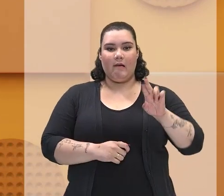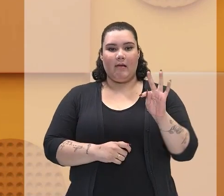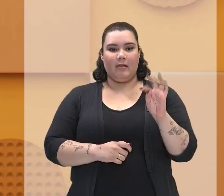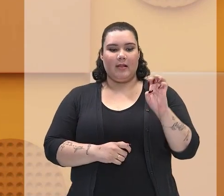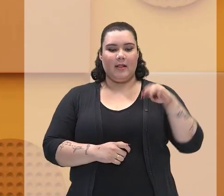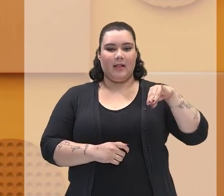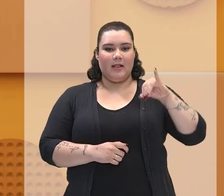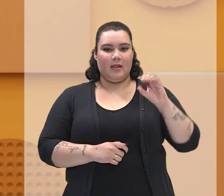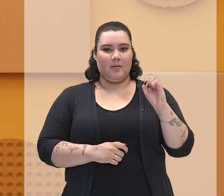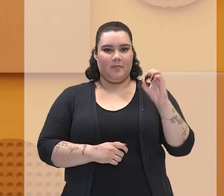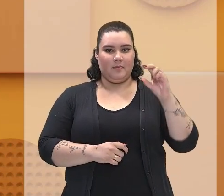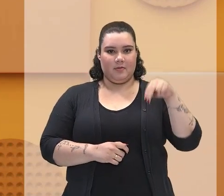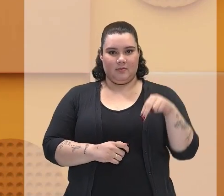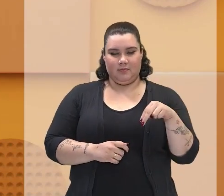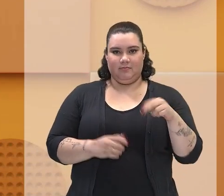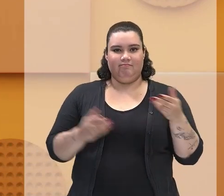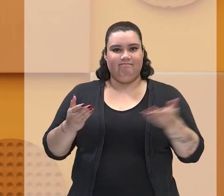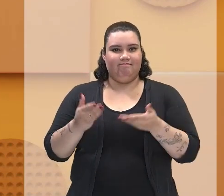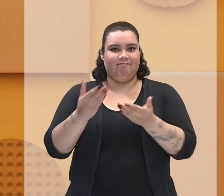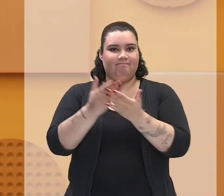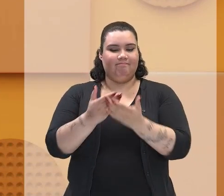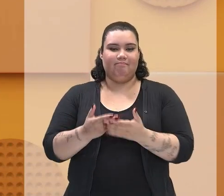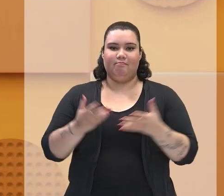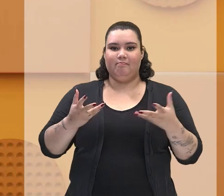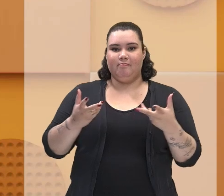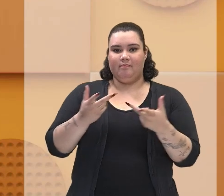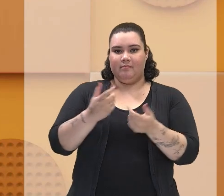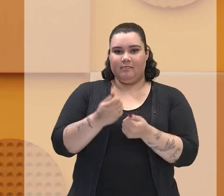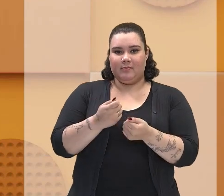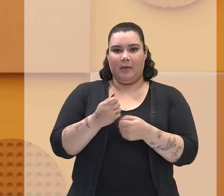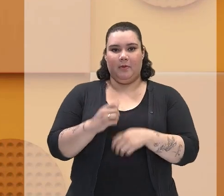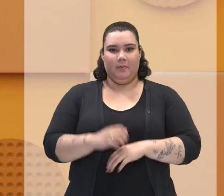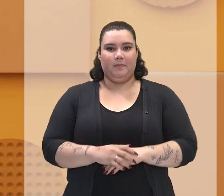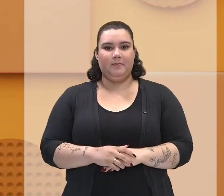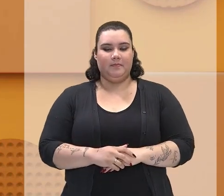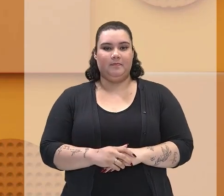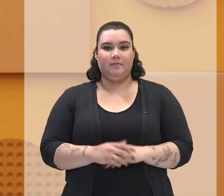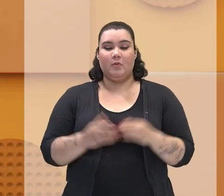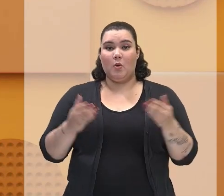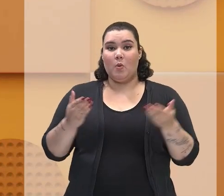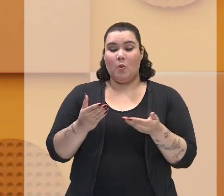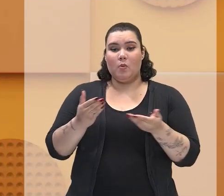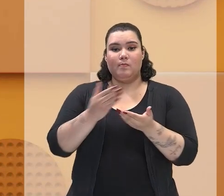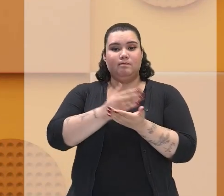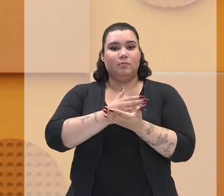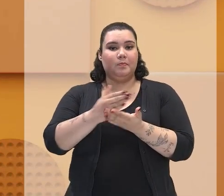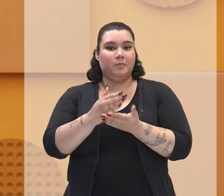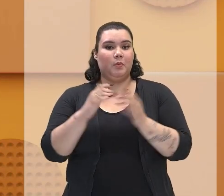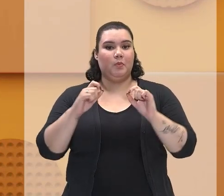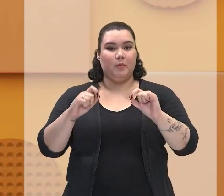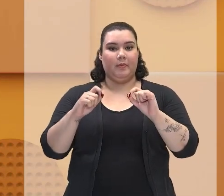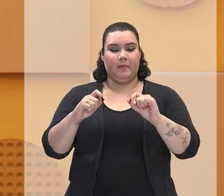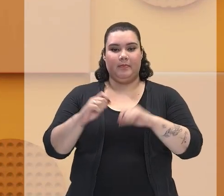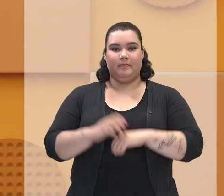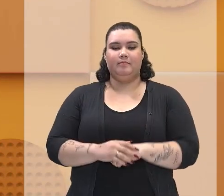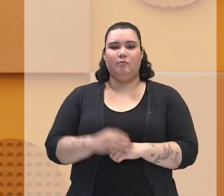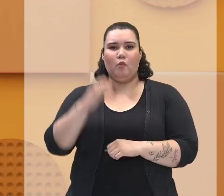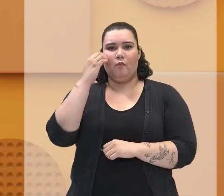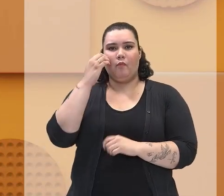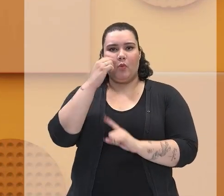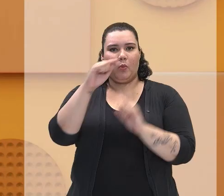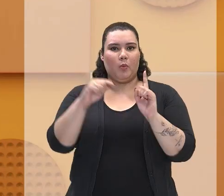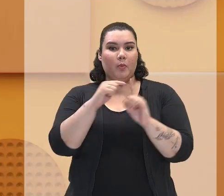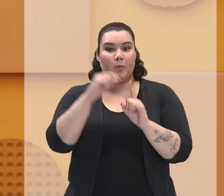de História e é um prazer enorme estar aqui com vocês. E para a gente iniciar, eu quero convidá-los a verificar o nosso objeto